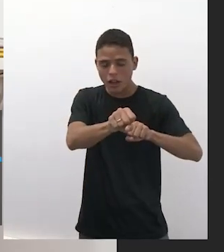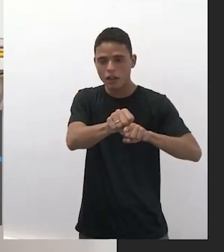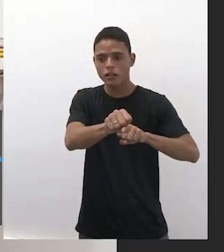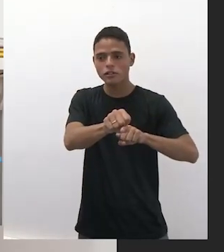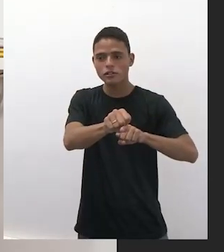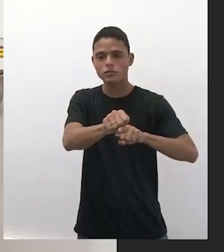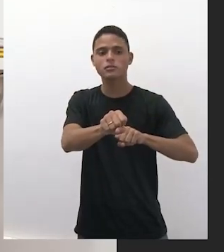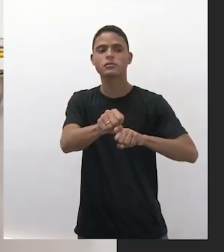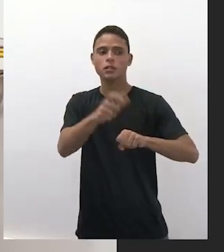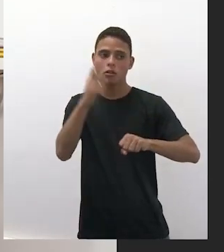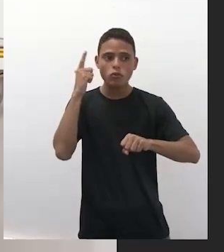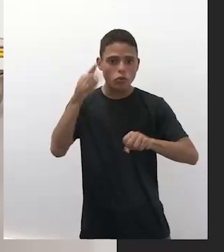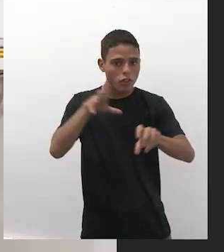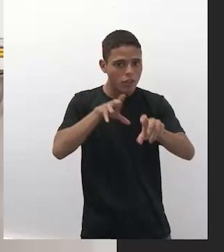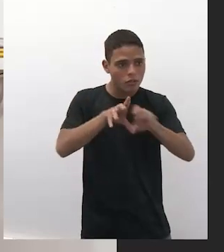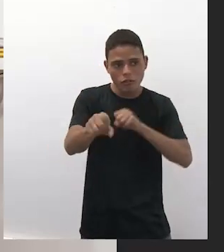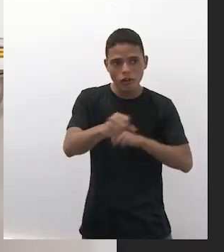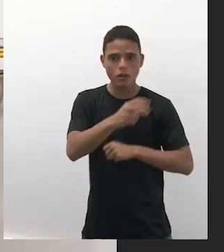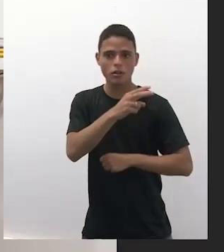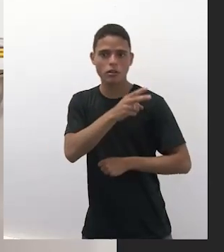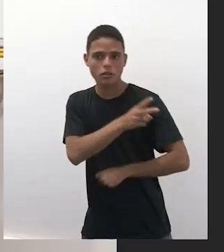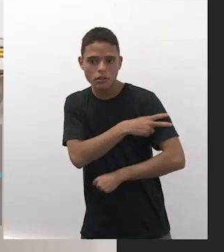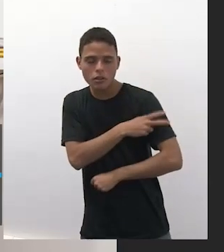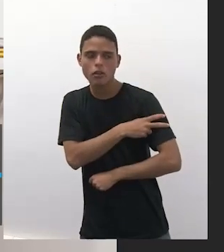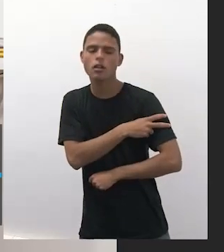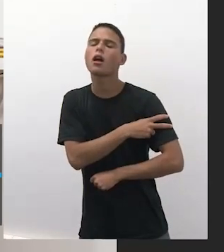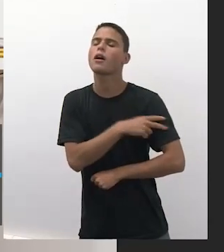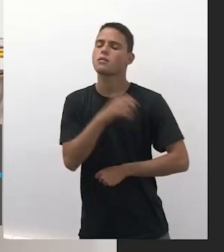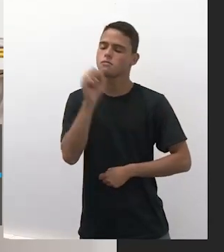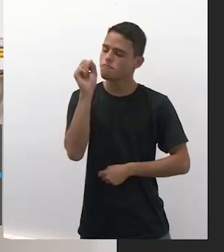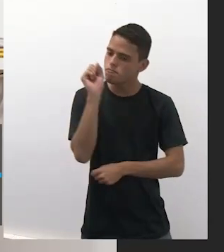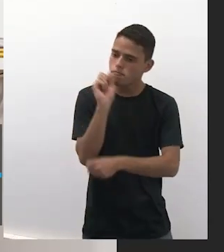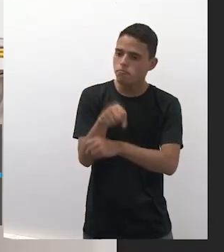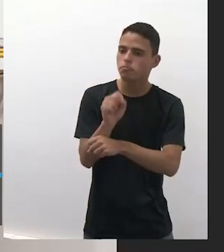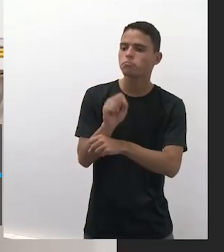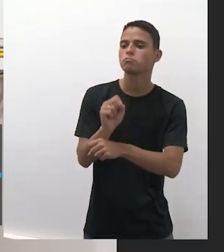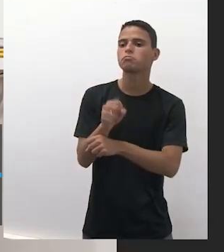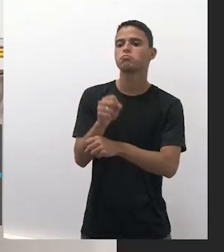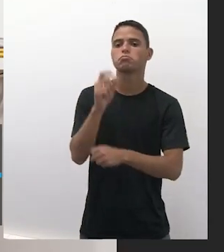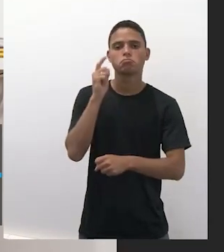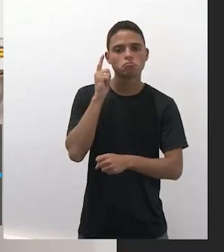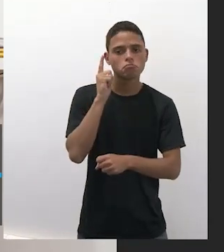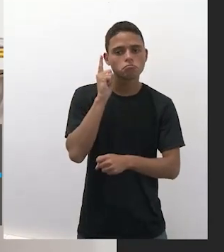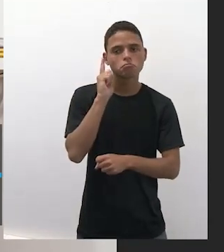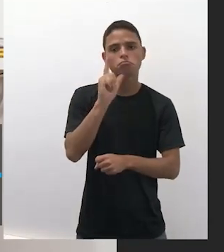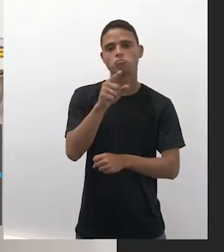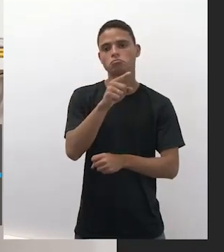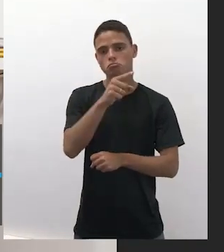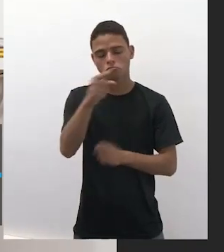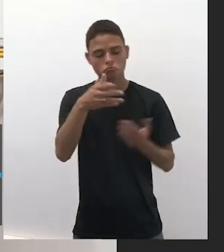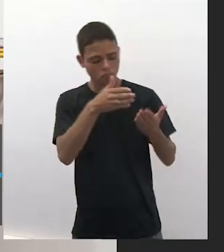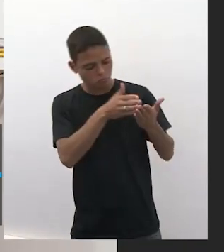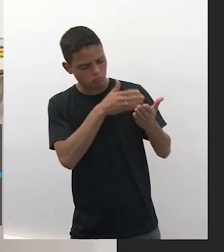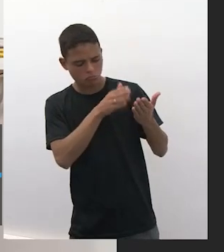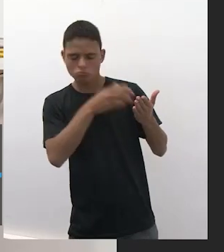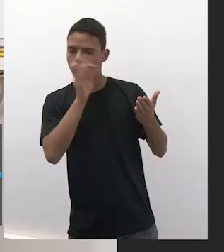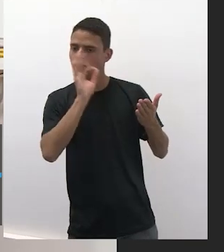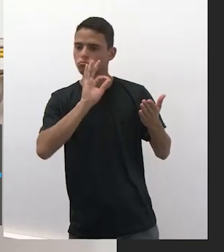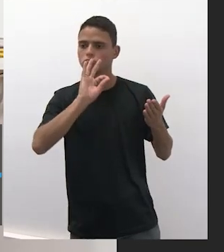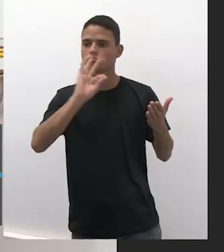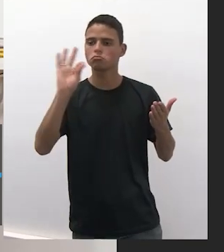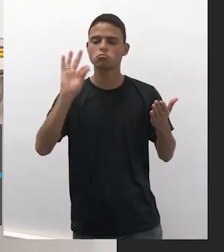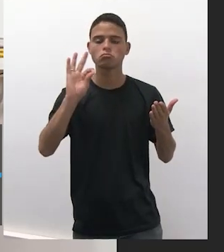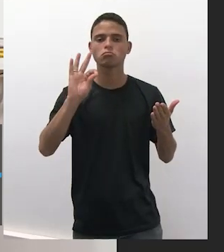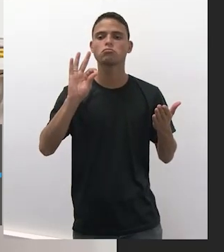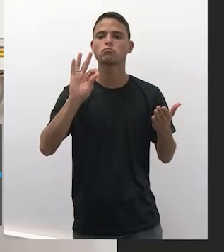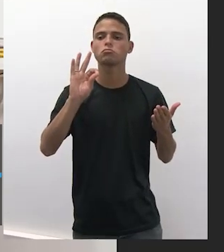para o segundo ano? E ela, vai sim, sua letra é ótima, seu caderno é impecável.